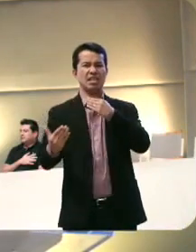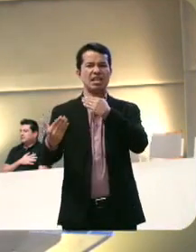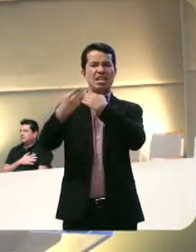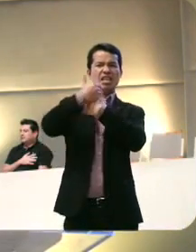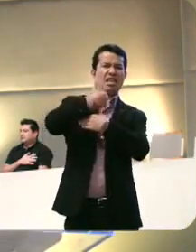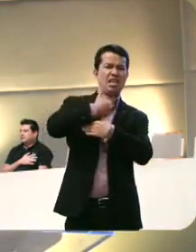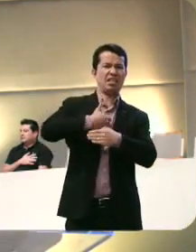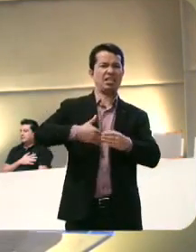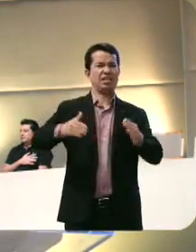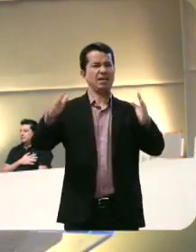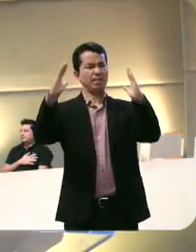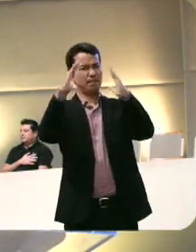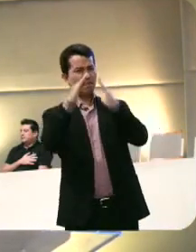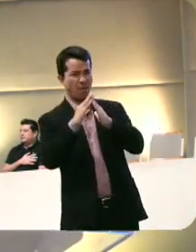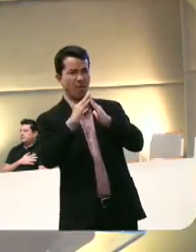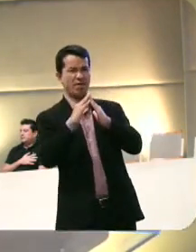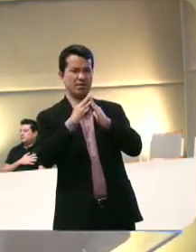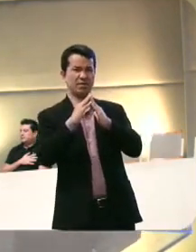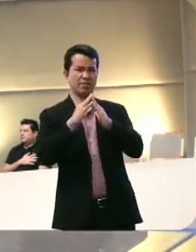faz morada.